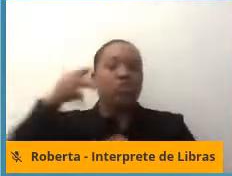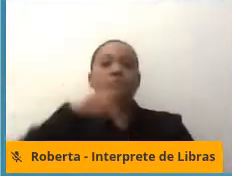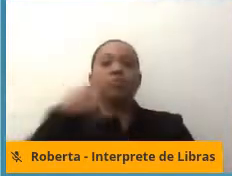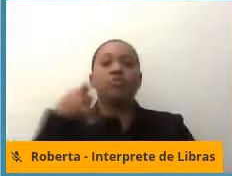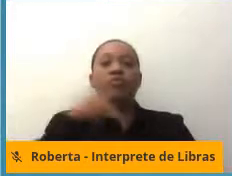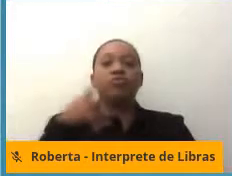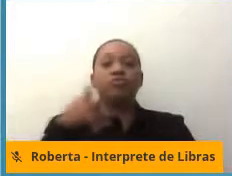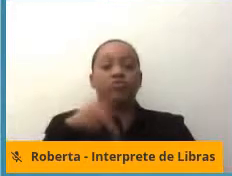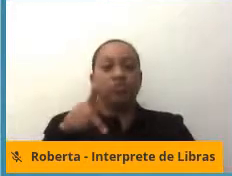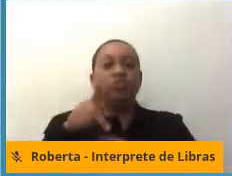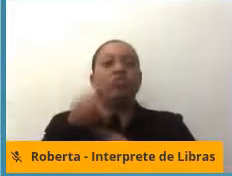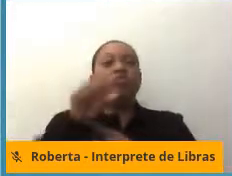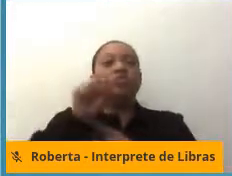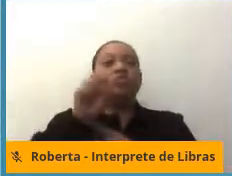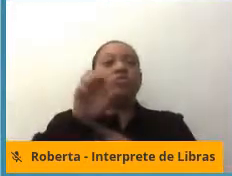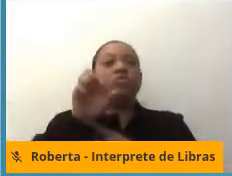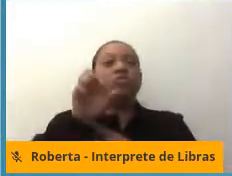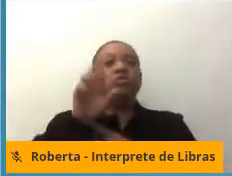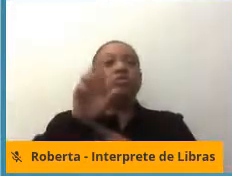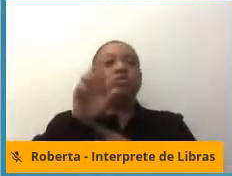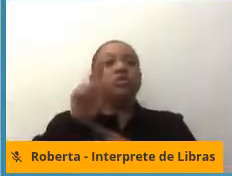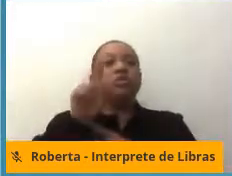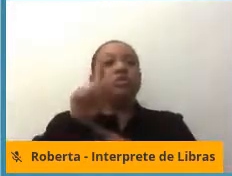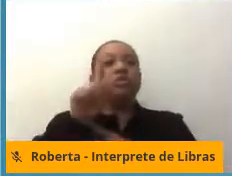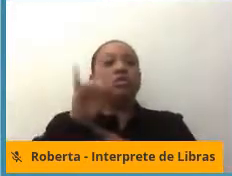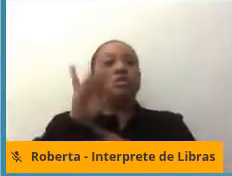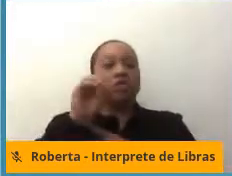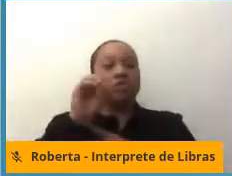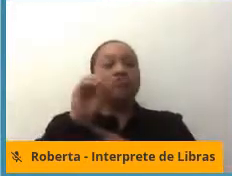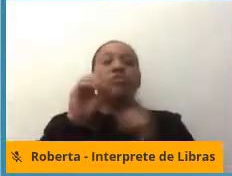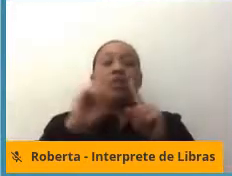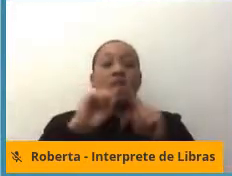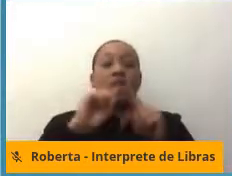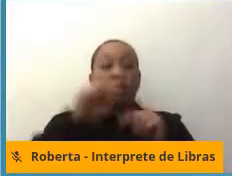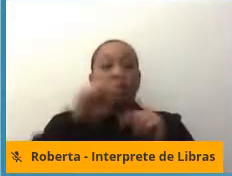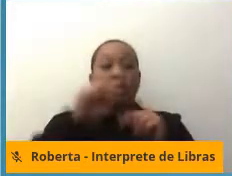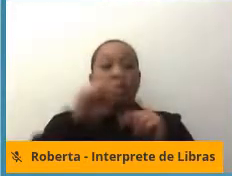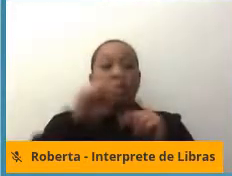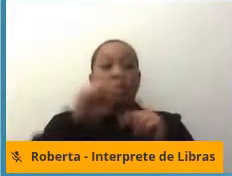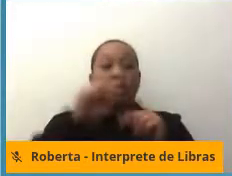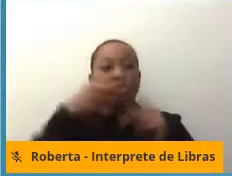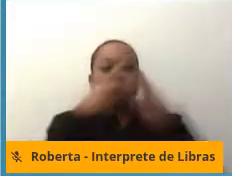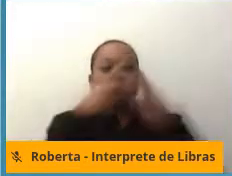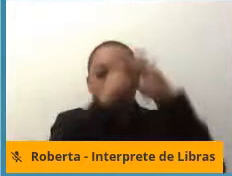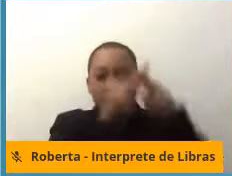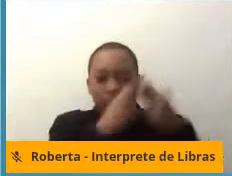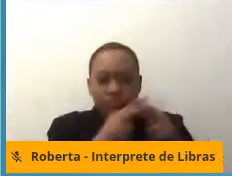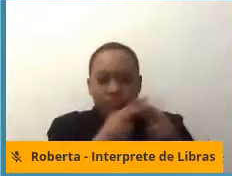e quando ele ajustar, ele concluir a apresentação dele, infelizmente.